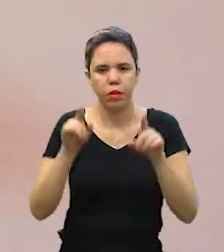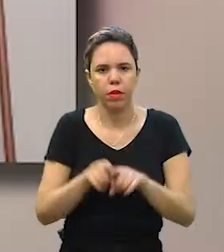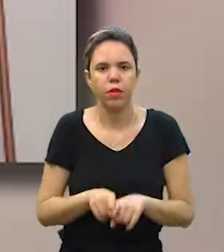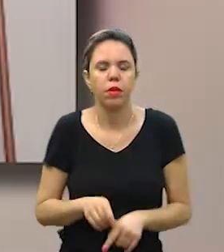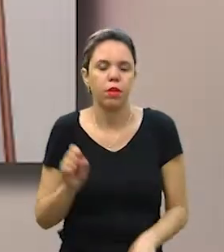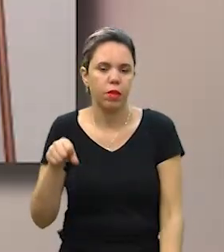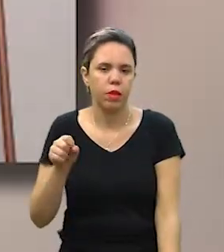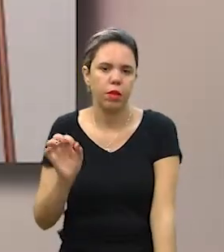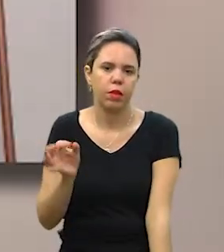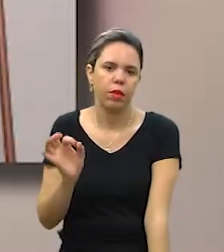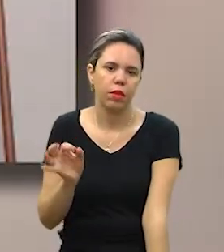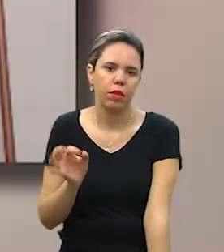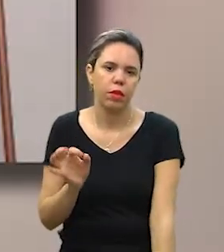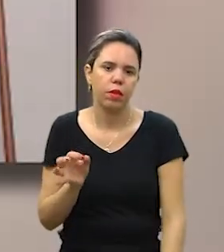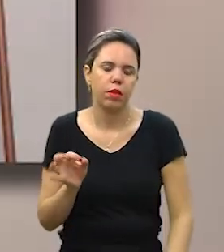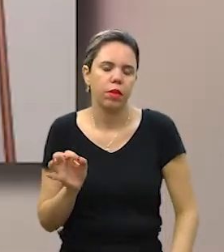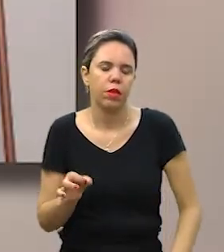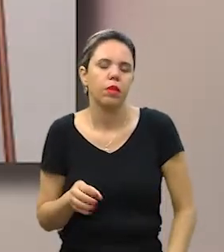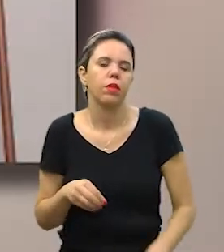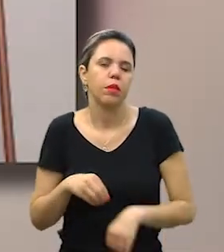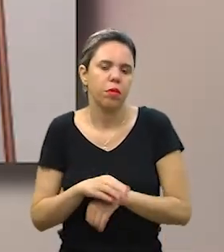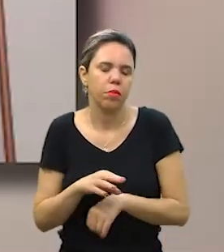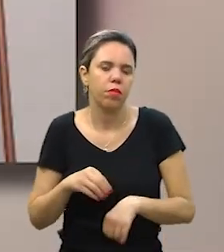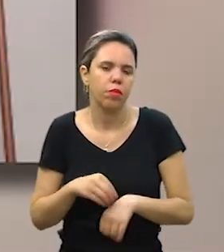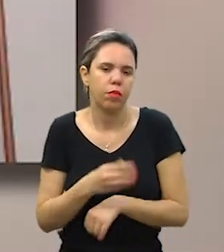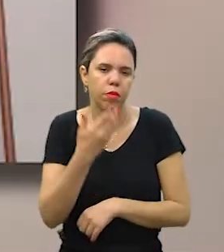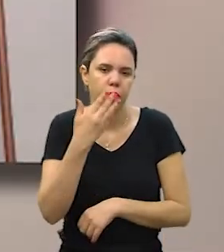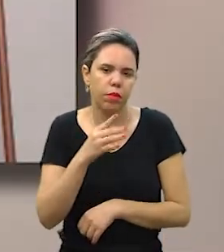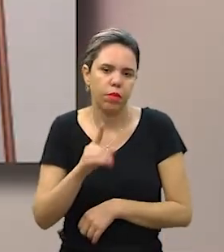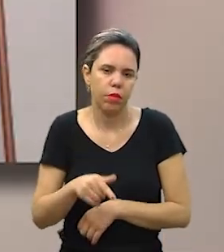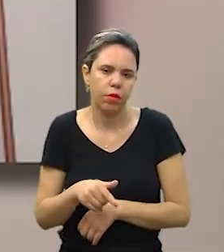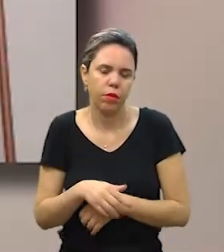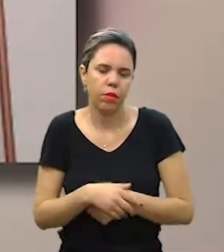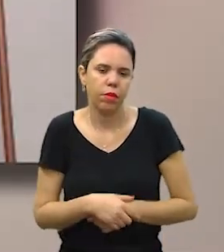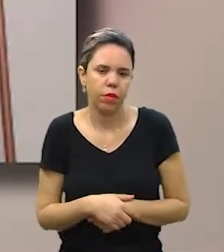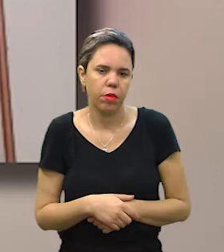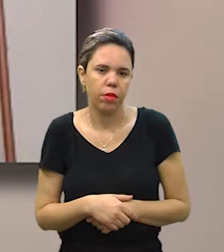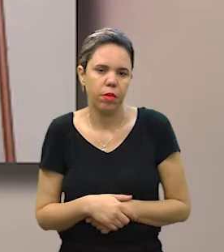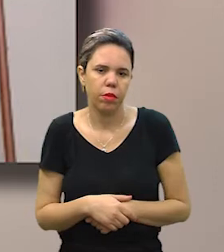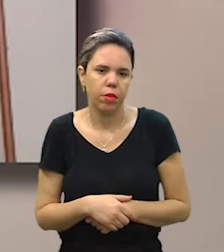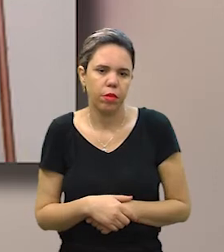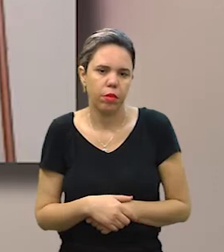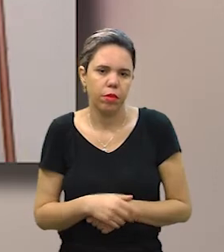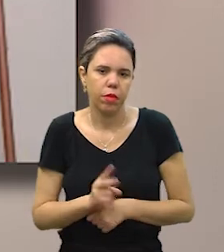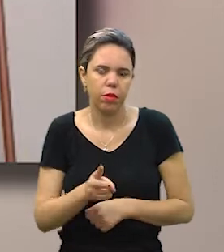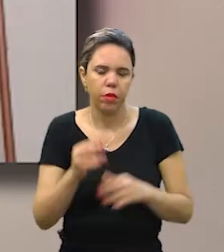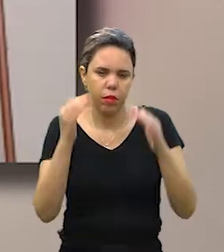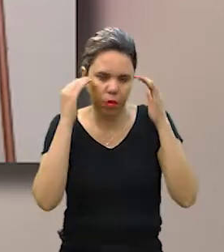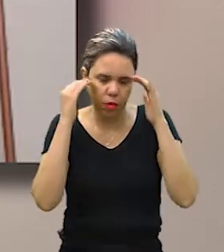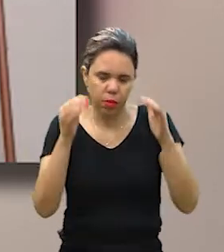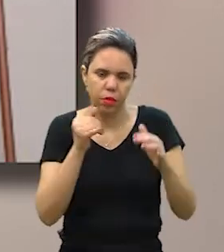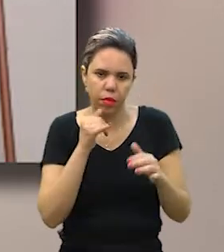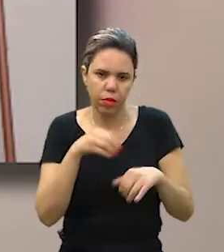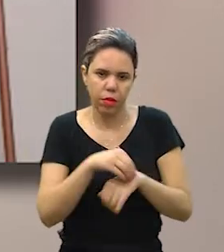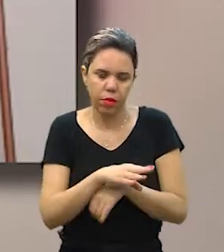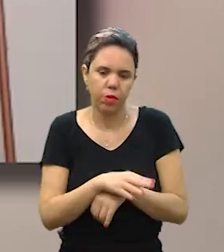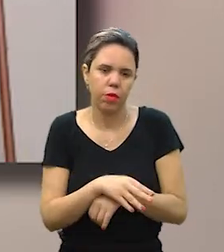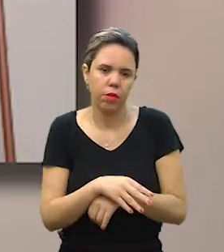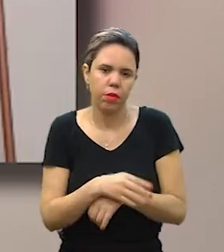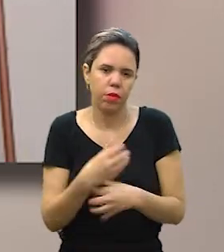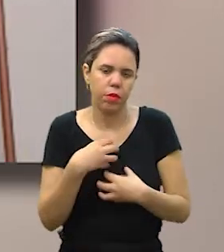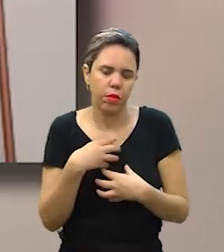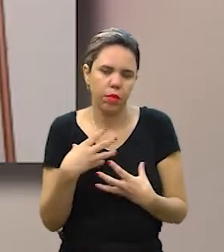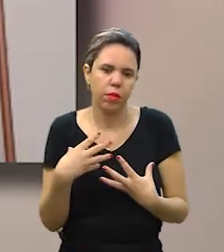também? Sim, Viviane, com certeza. A criança, ela segue o exemplo, né? Ela